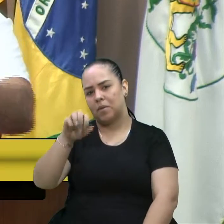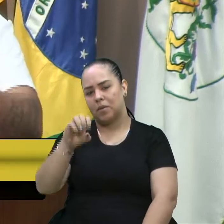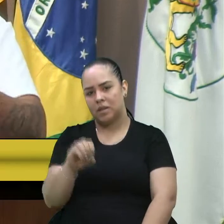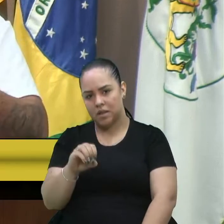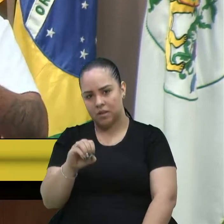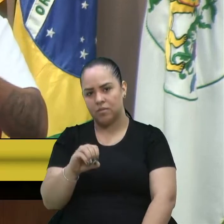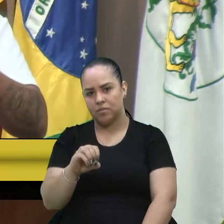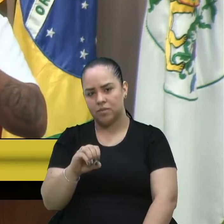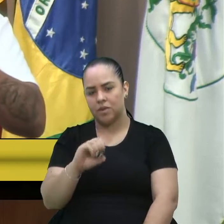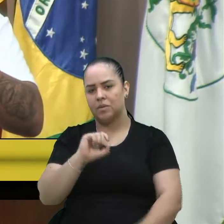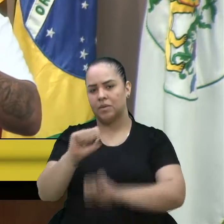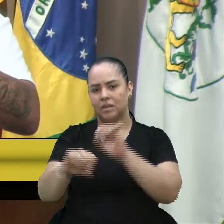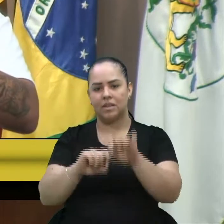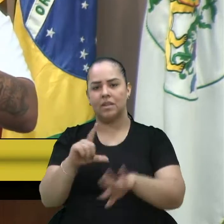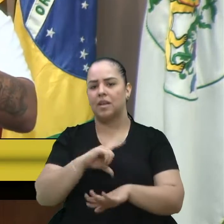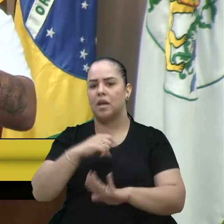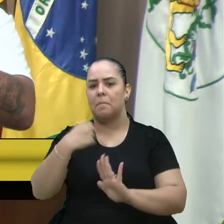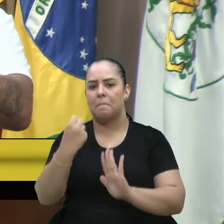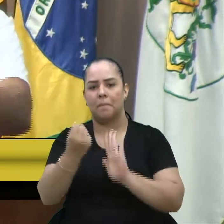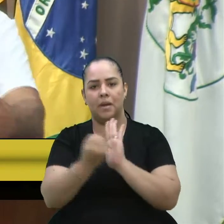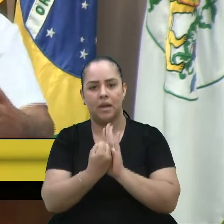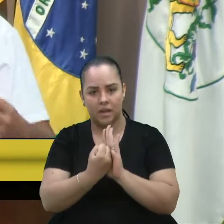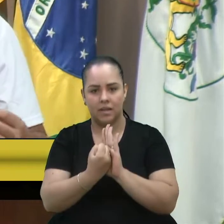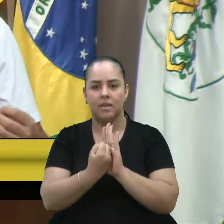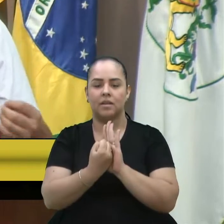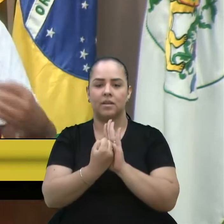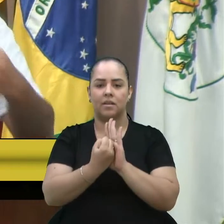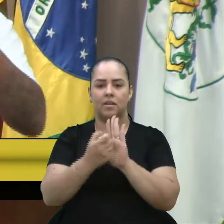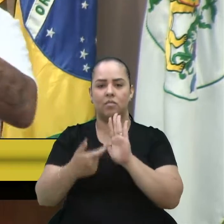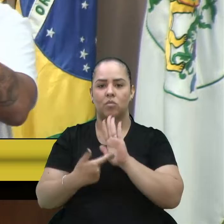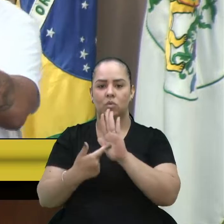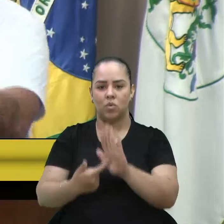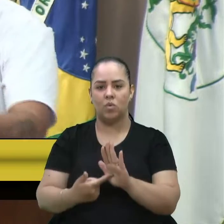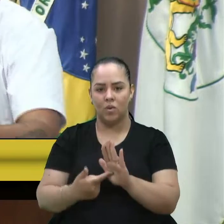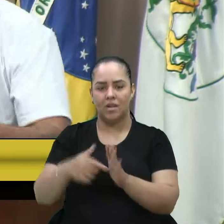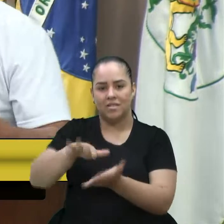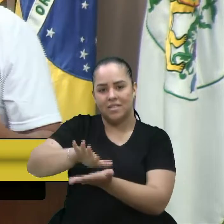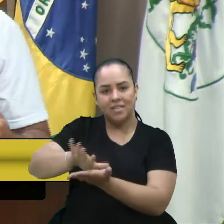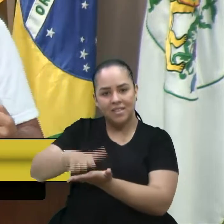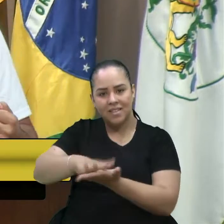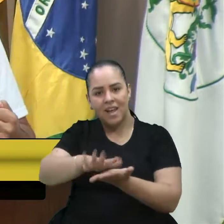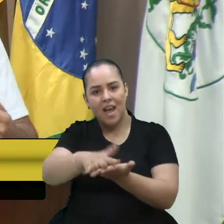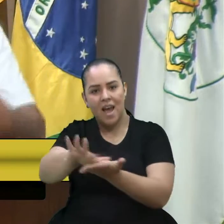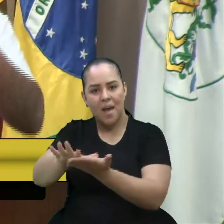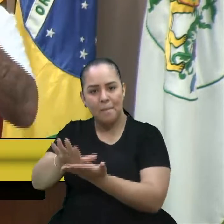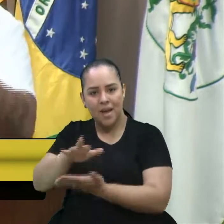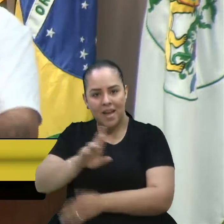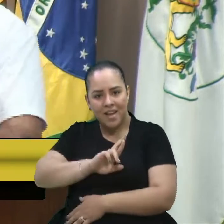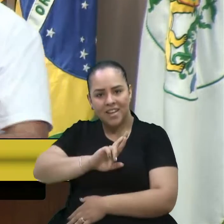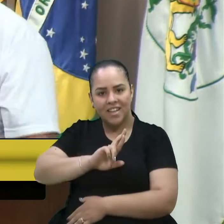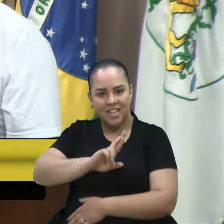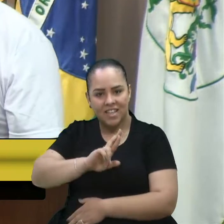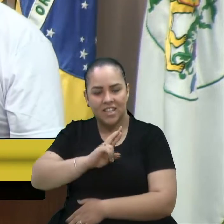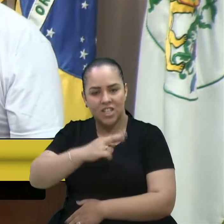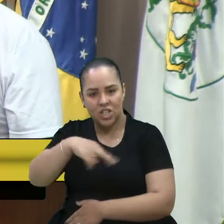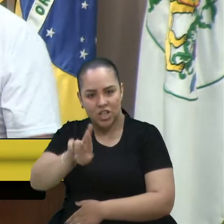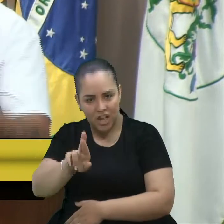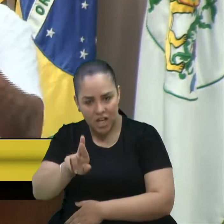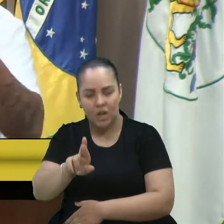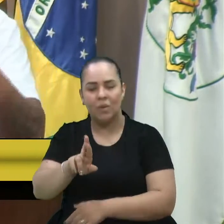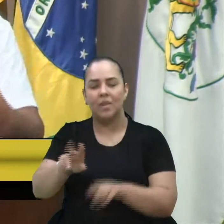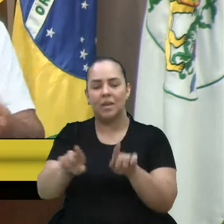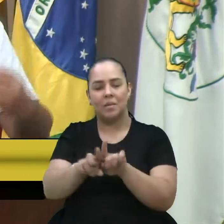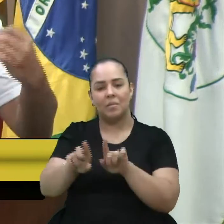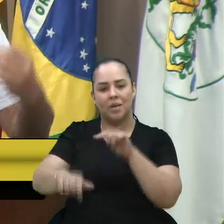a identidade, né, a escola de samba, a religiosidade, o trabalho, né, a